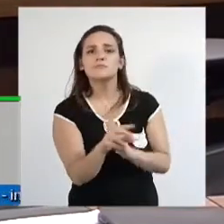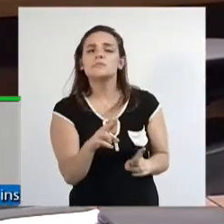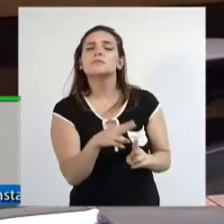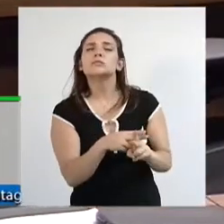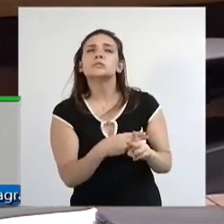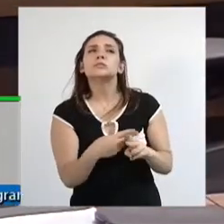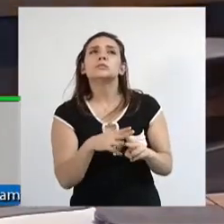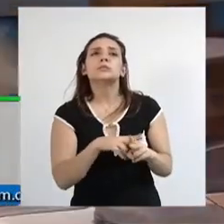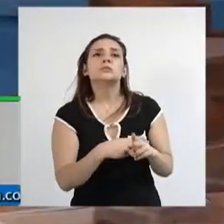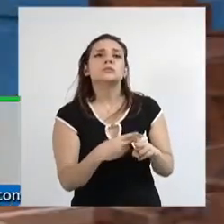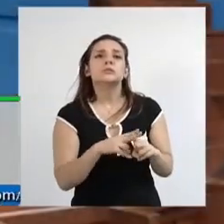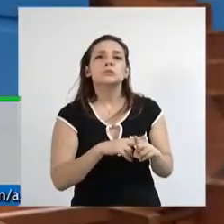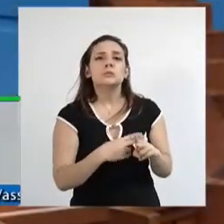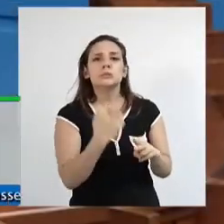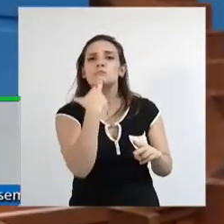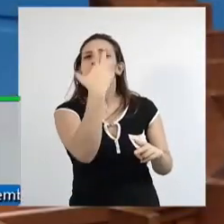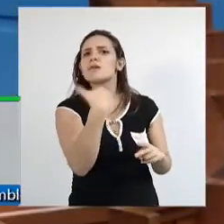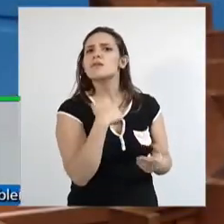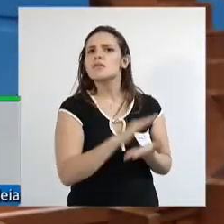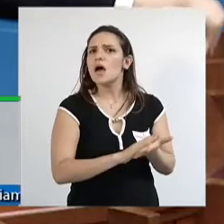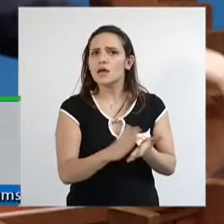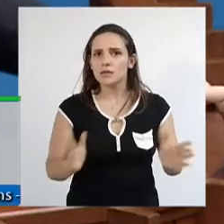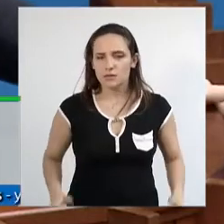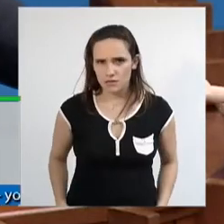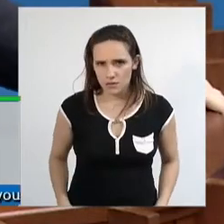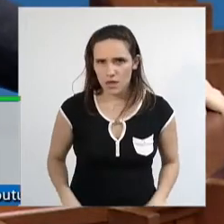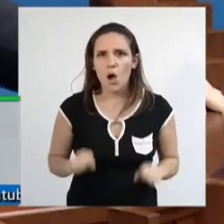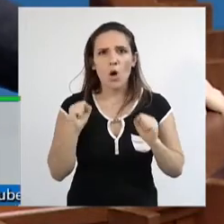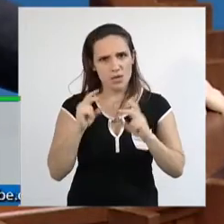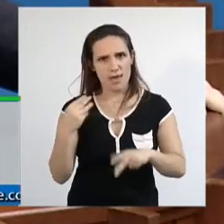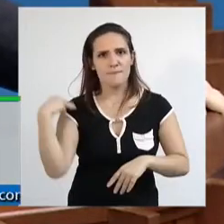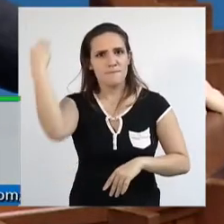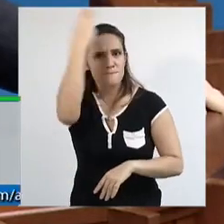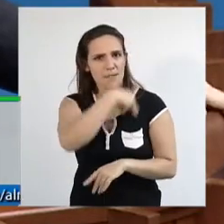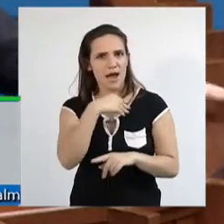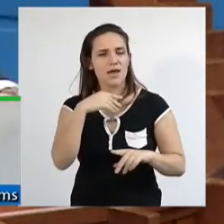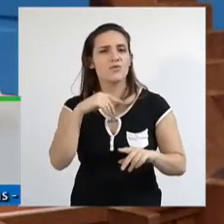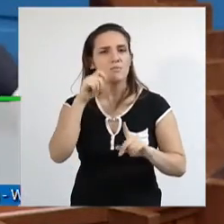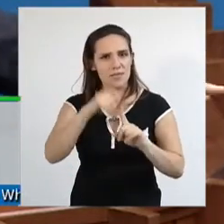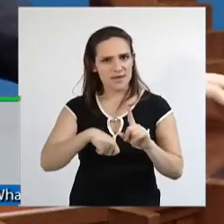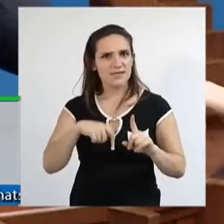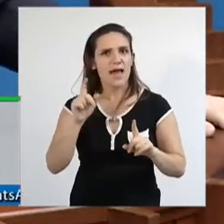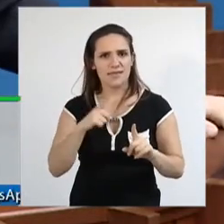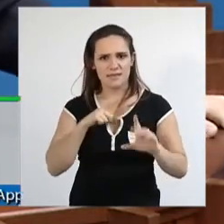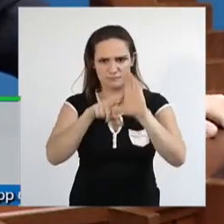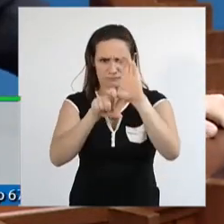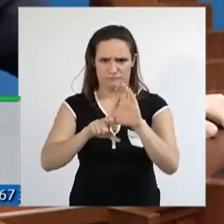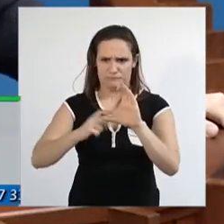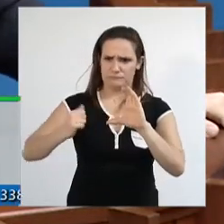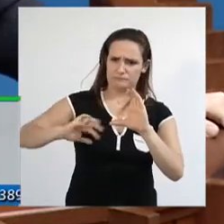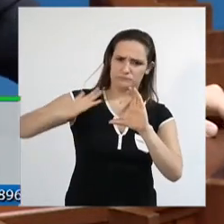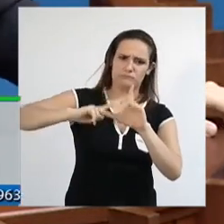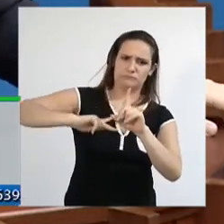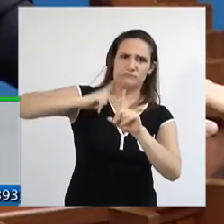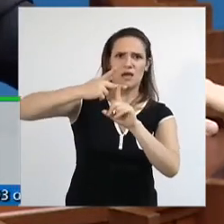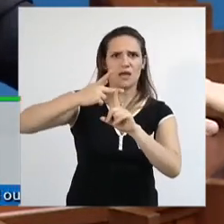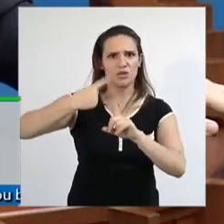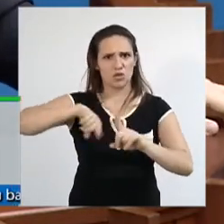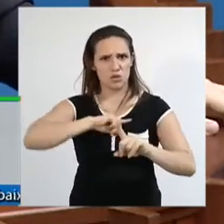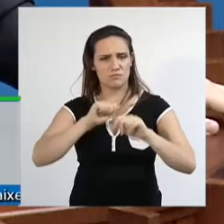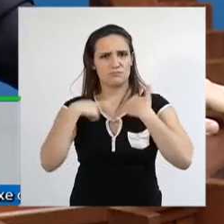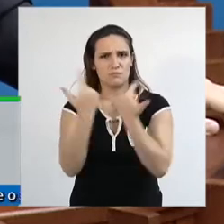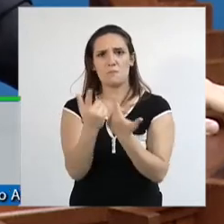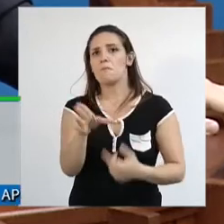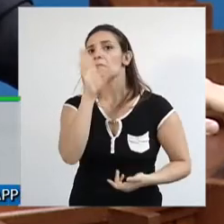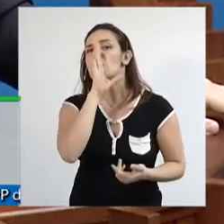estão esperando o quê? Chegar maio com a fatura mais cara e achar que essa casa está anestesiada. Nós não